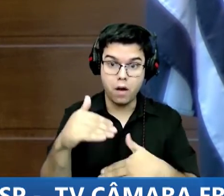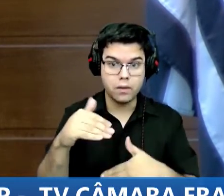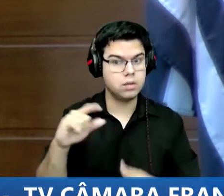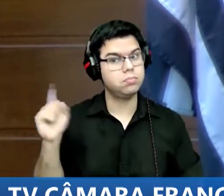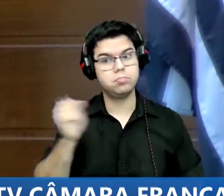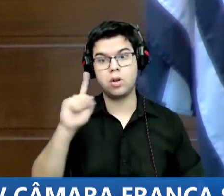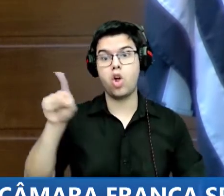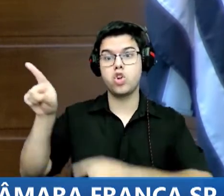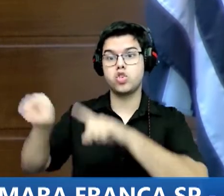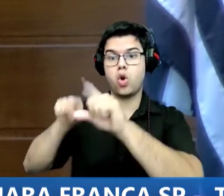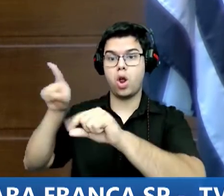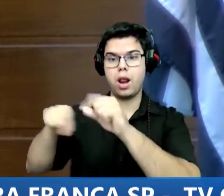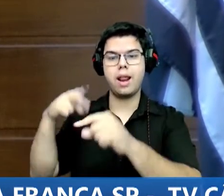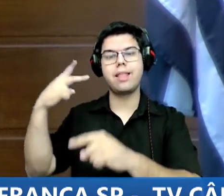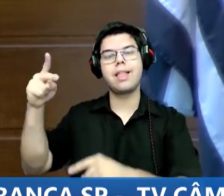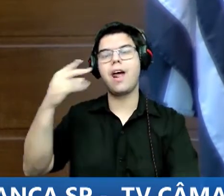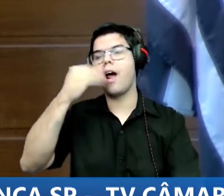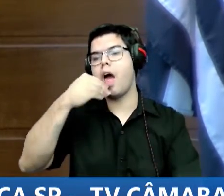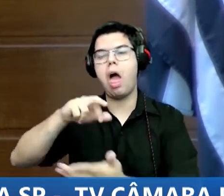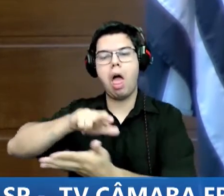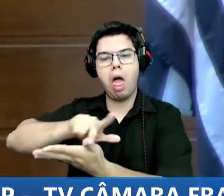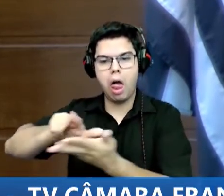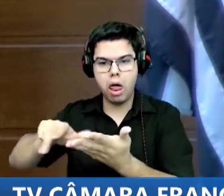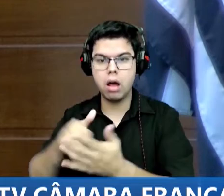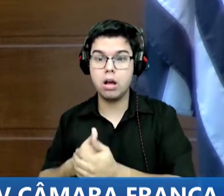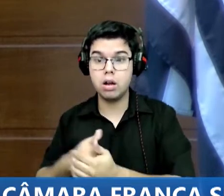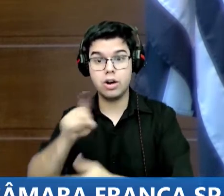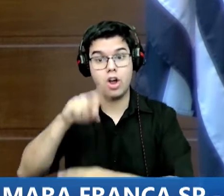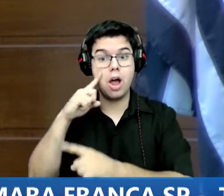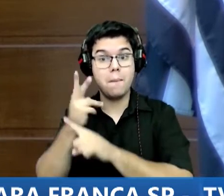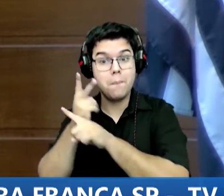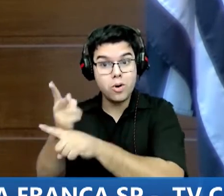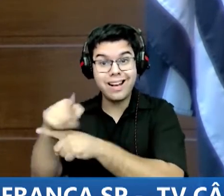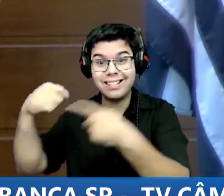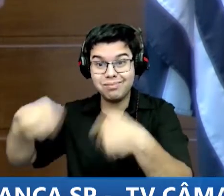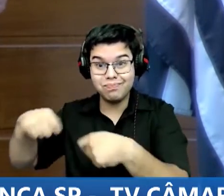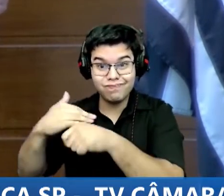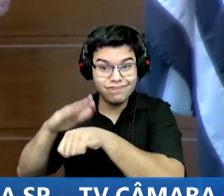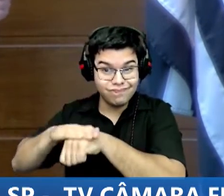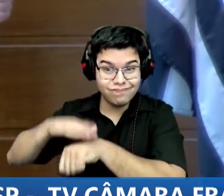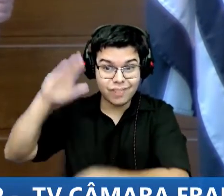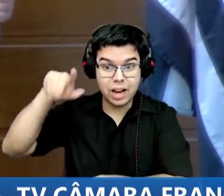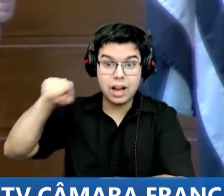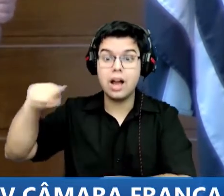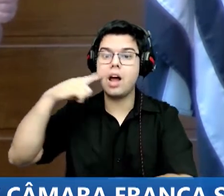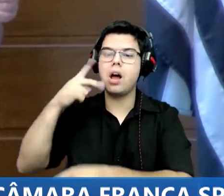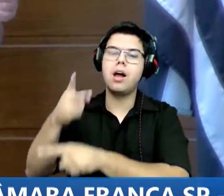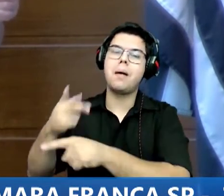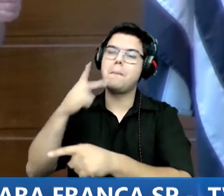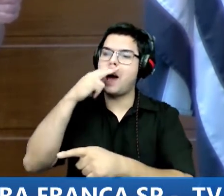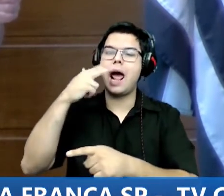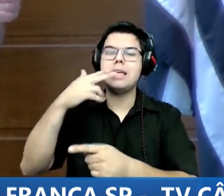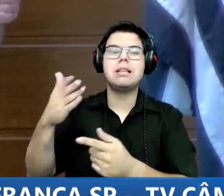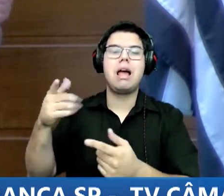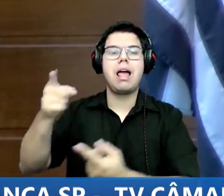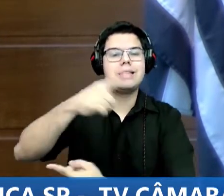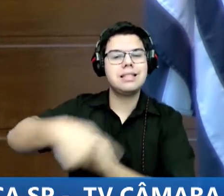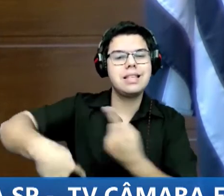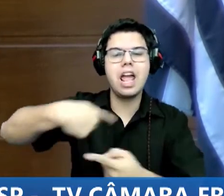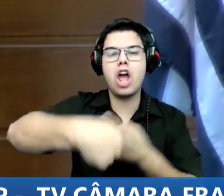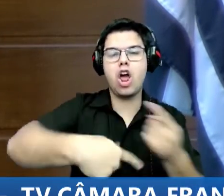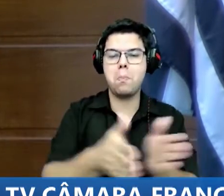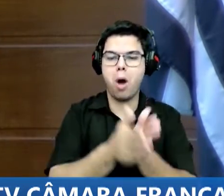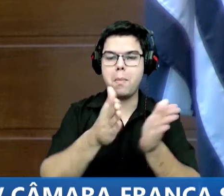de vulnerabilidade. Ou seja, nós buscamos aqueles que mais precisam para efetivamente romper aquele ciclo de pobreza que a gente demonstrou agora há pouco.